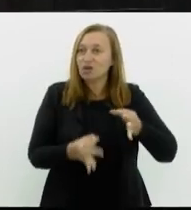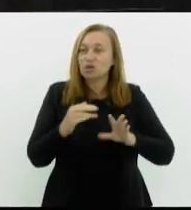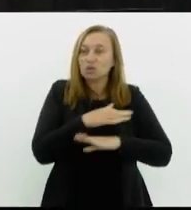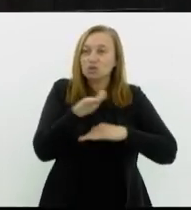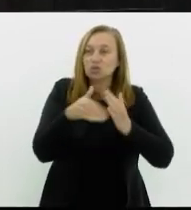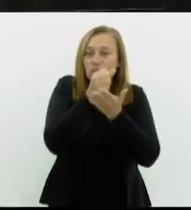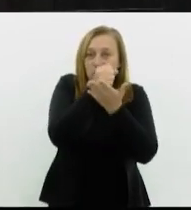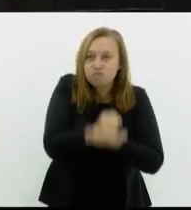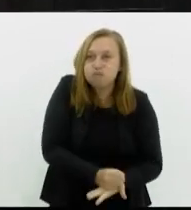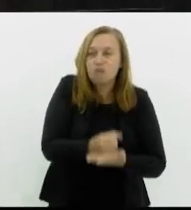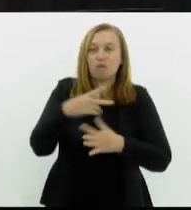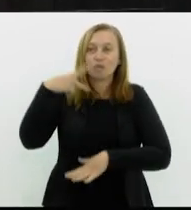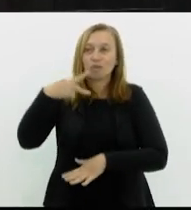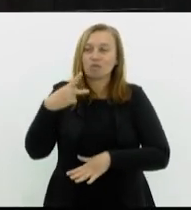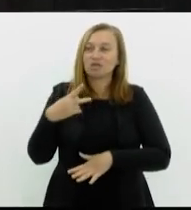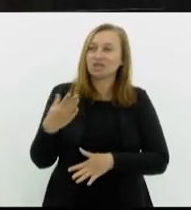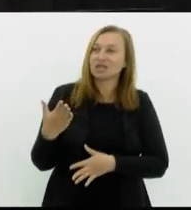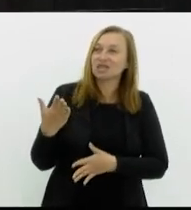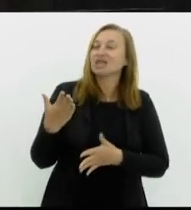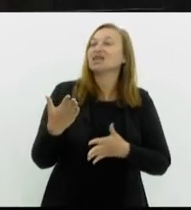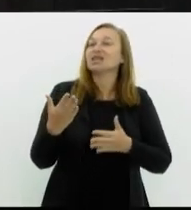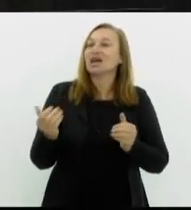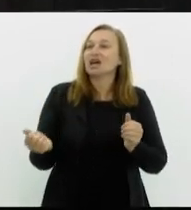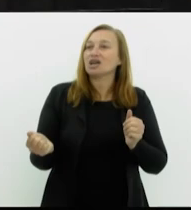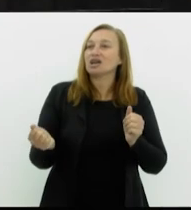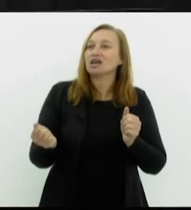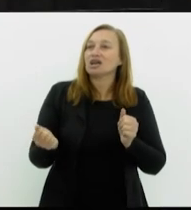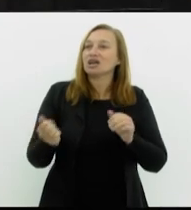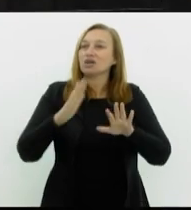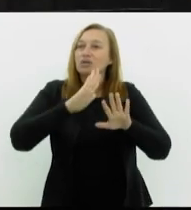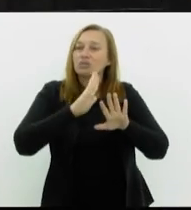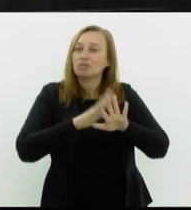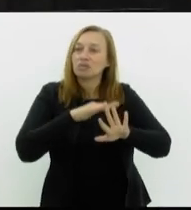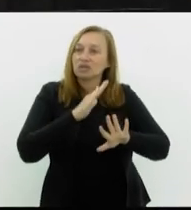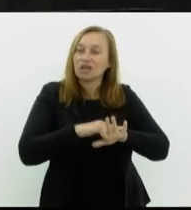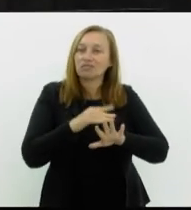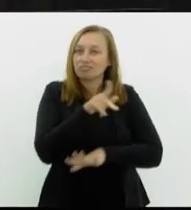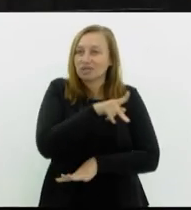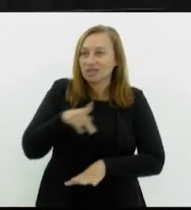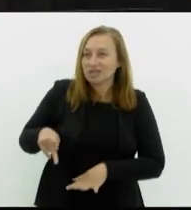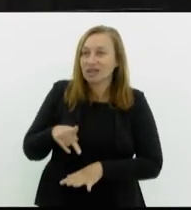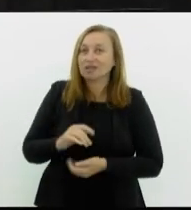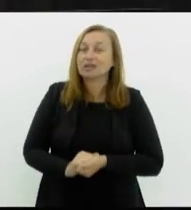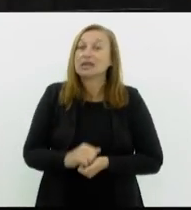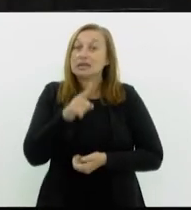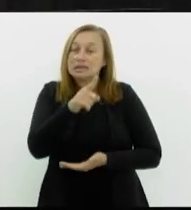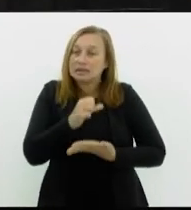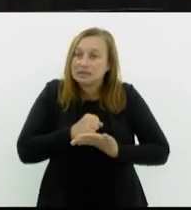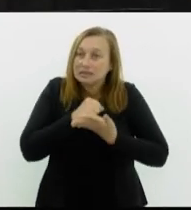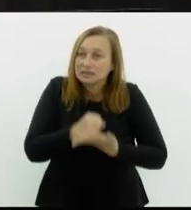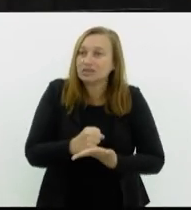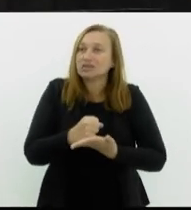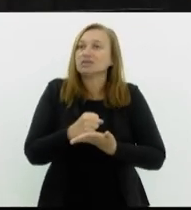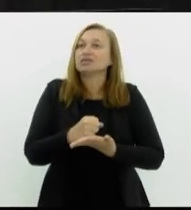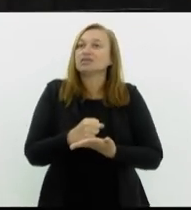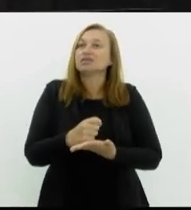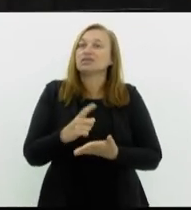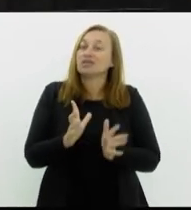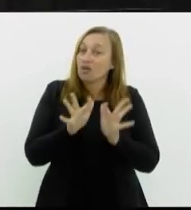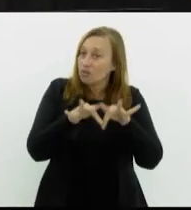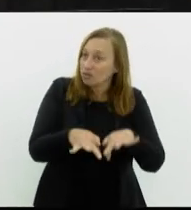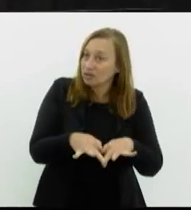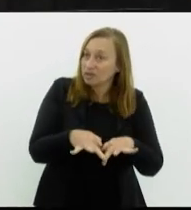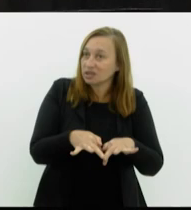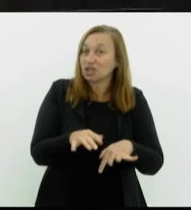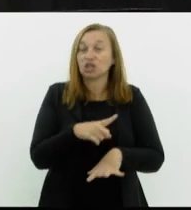peso político está nas costas do presidente. Não é de quem faz, não, é do presidente. E ele segurou isso, foi até o fim,